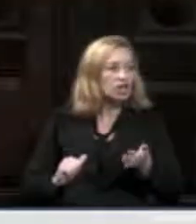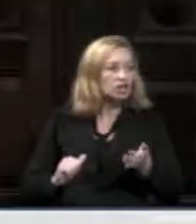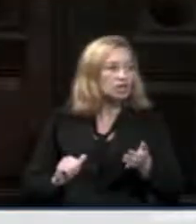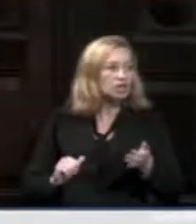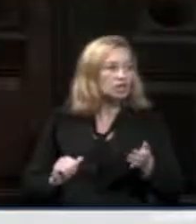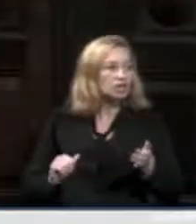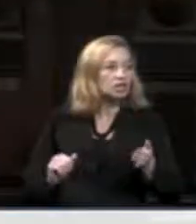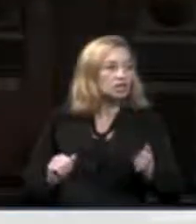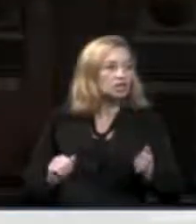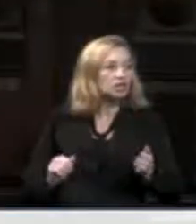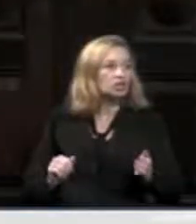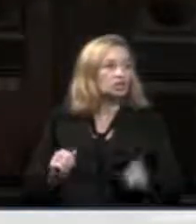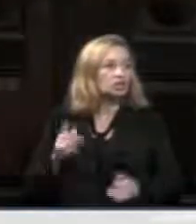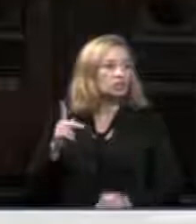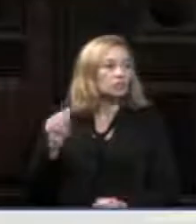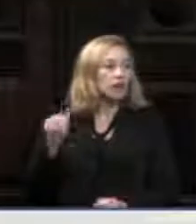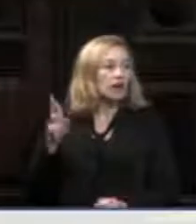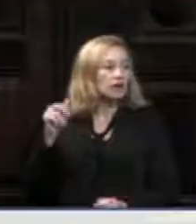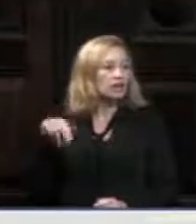Curiosamente,